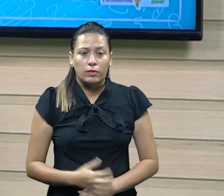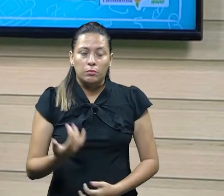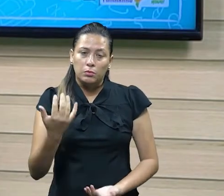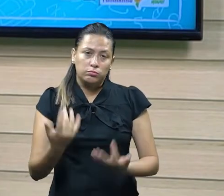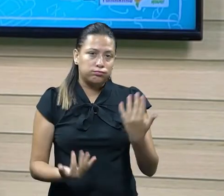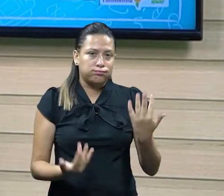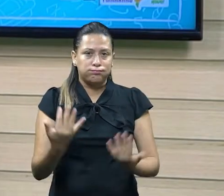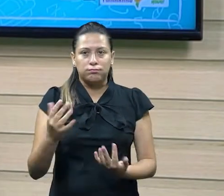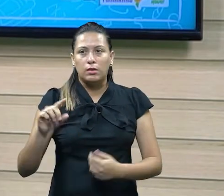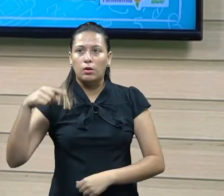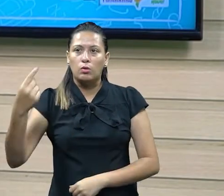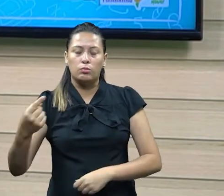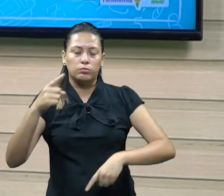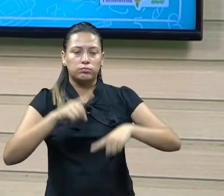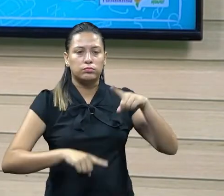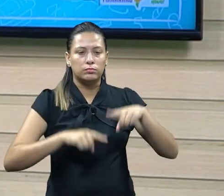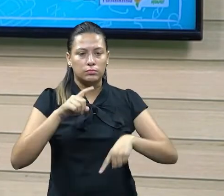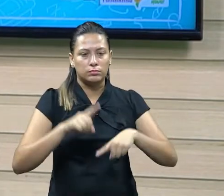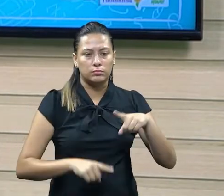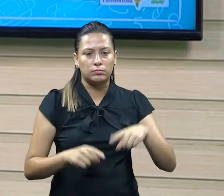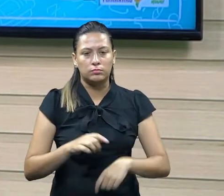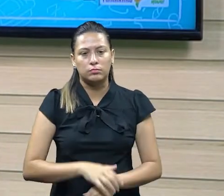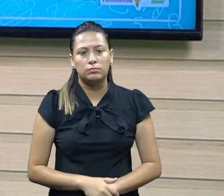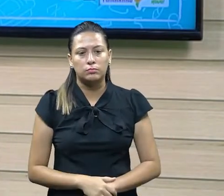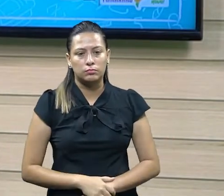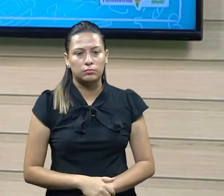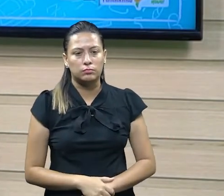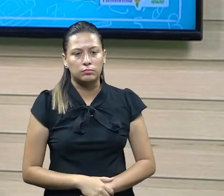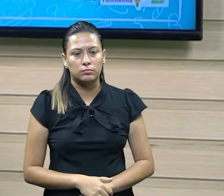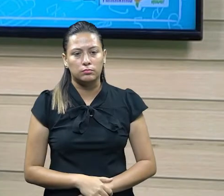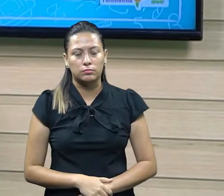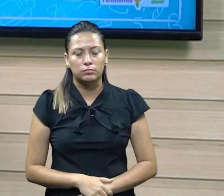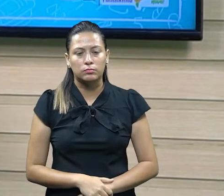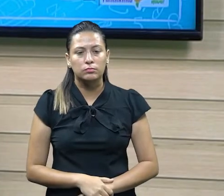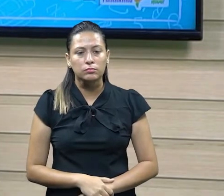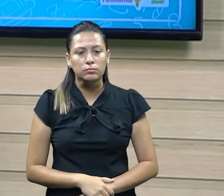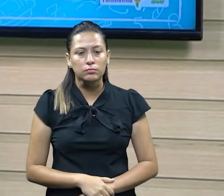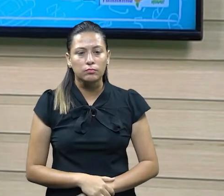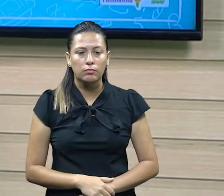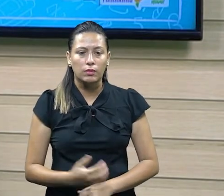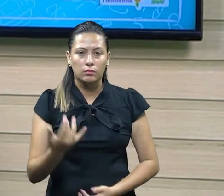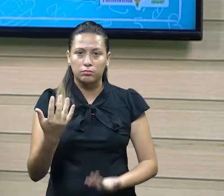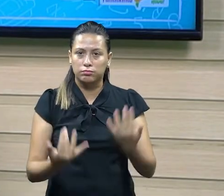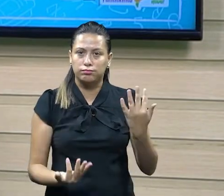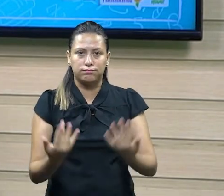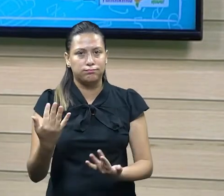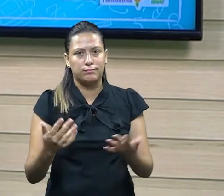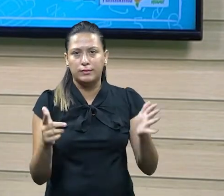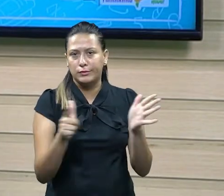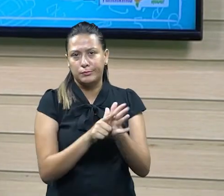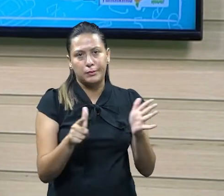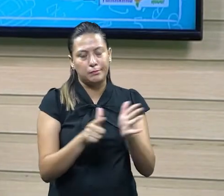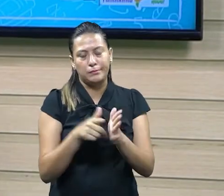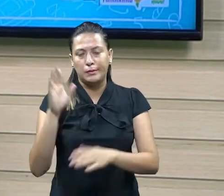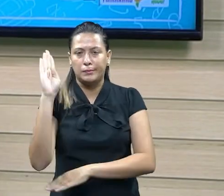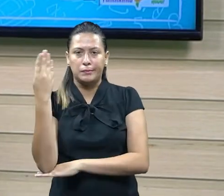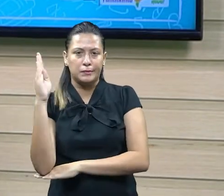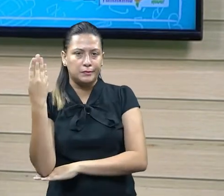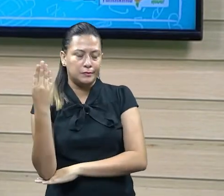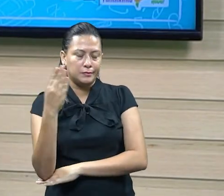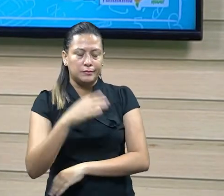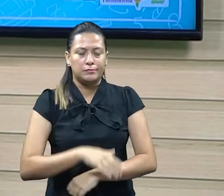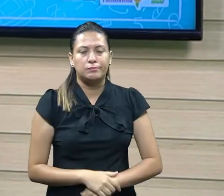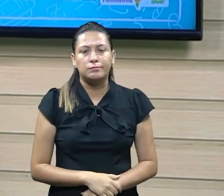de materiais, e aí mesmo que seja de origem elétrica, nós podemos ter a queima de papéis, de madeira, dependendo do